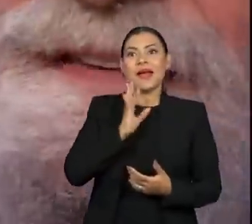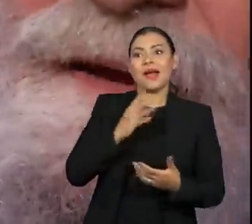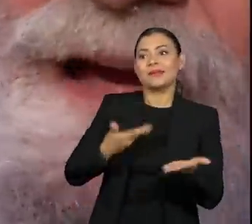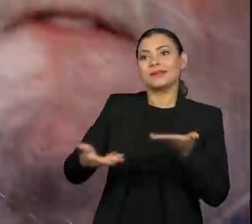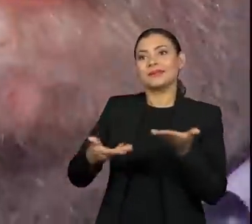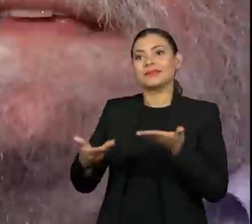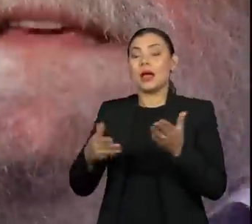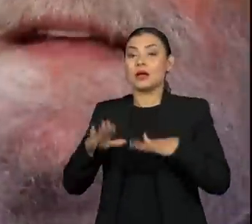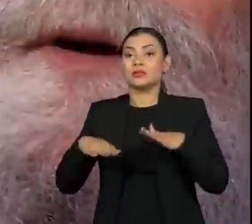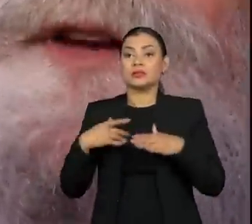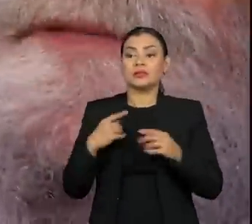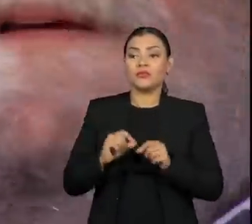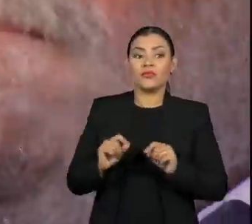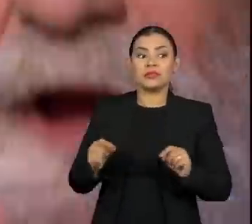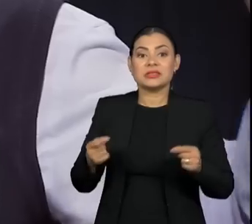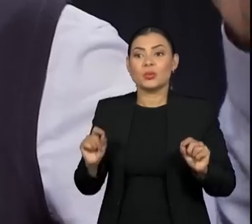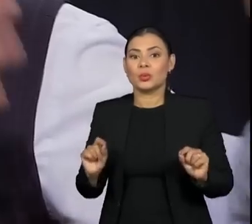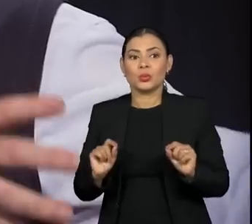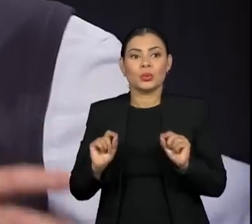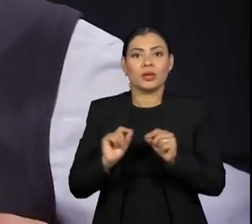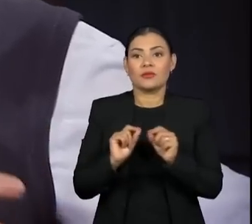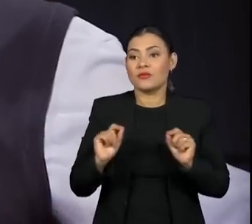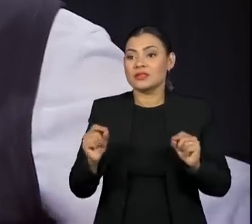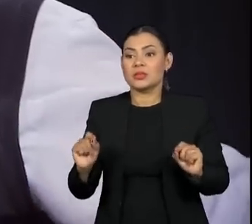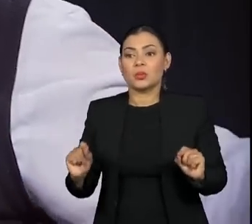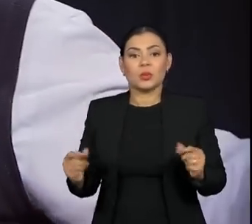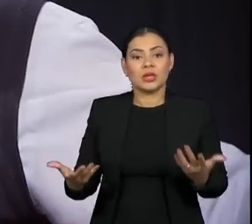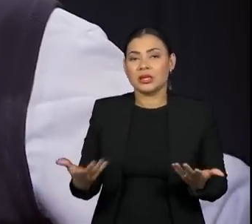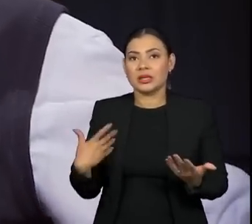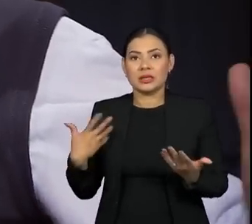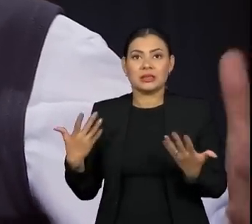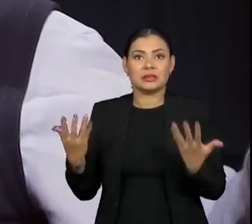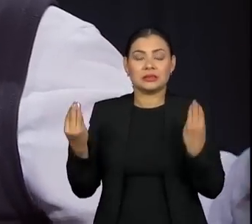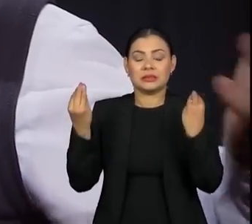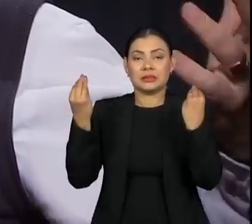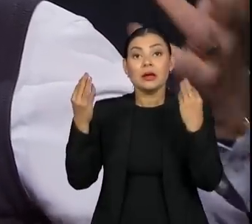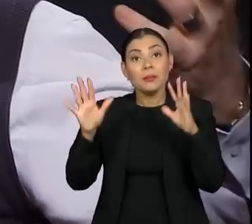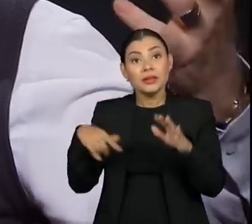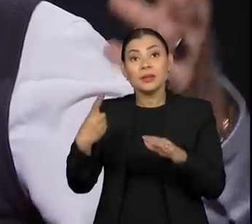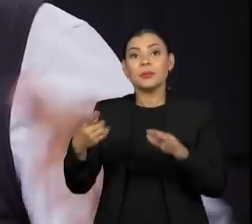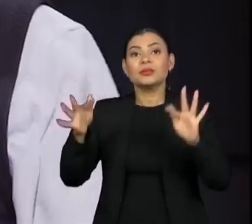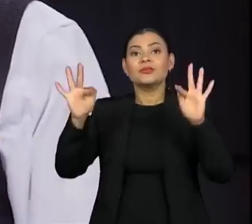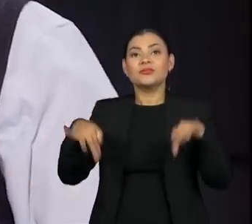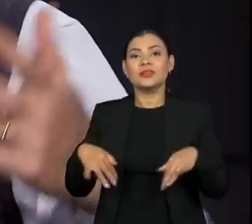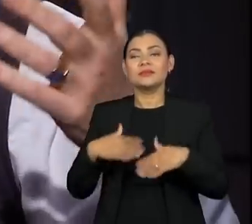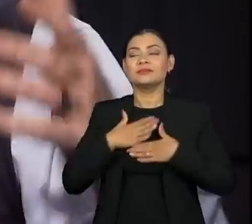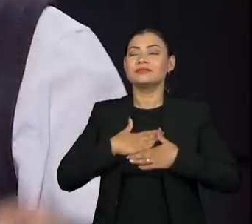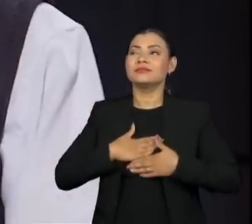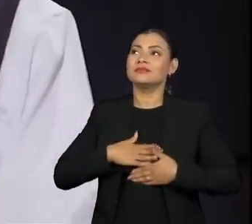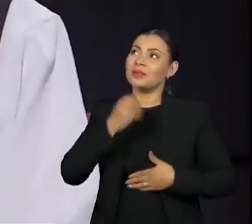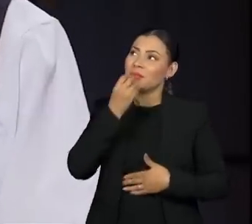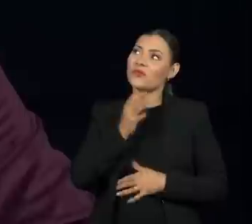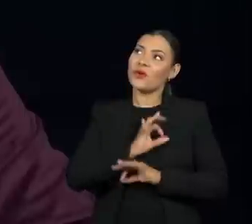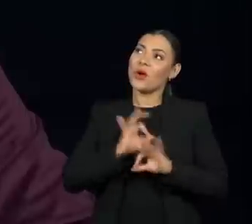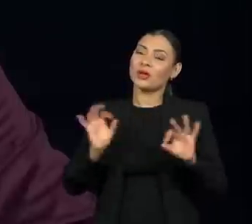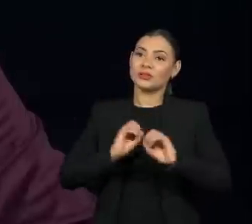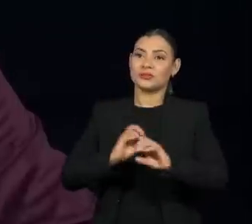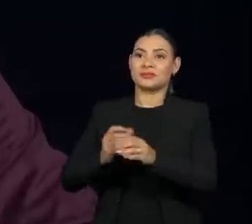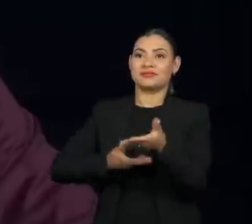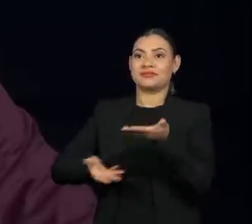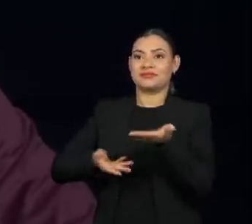tenso quer dizer que que eu vou fazer esse negócio que tem que me meter essa desgraça mas quando você sai você sai muito melhor Puxa foi ótimo e